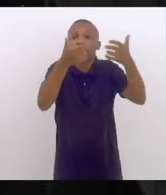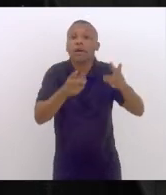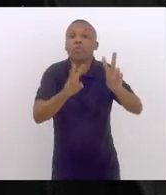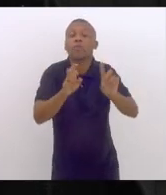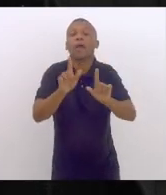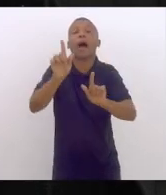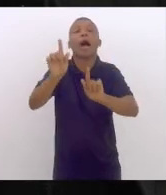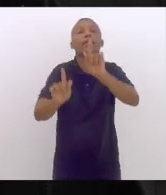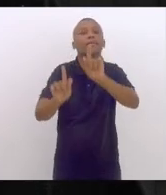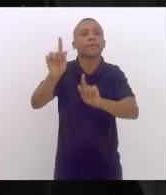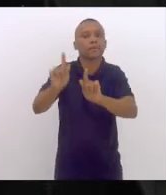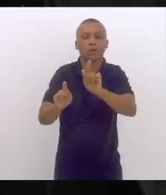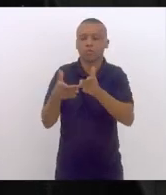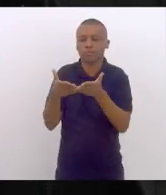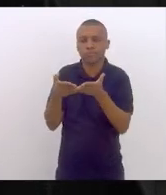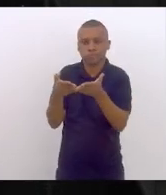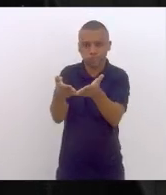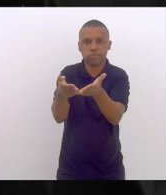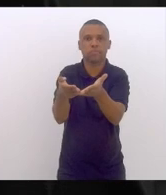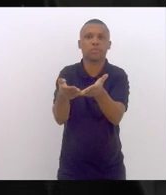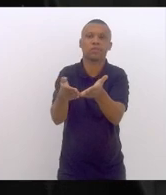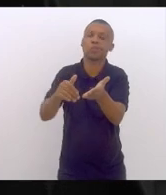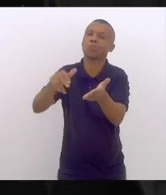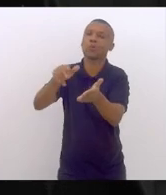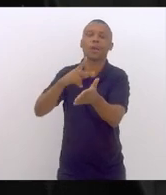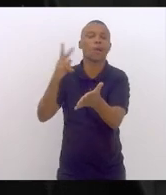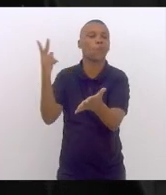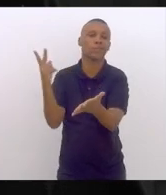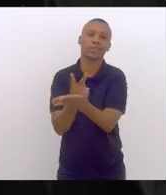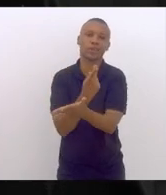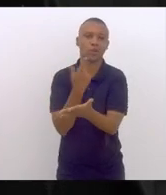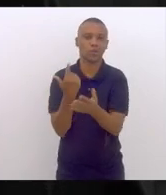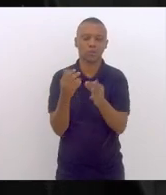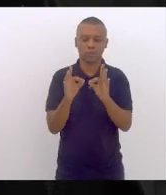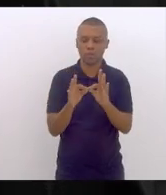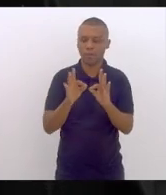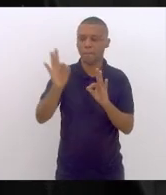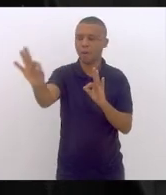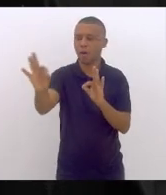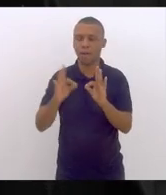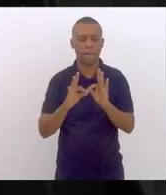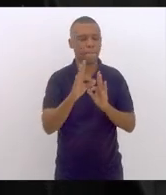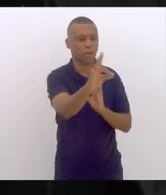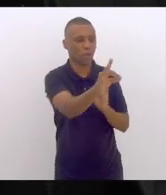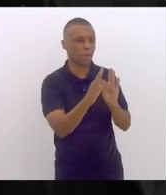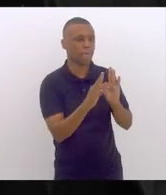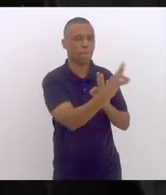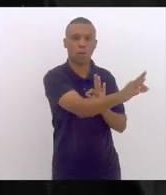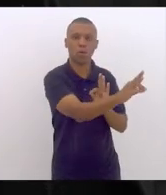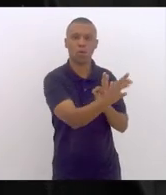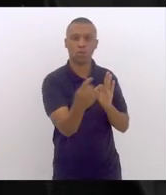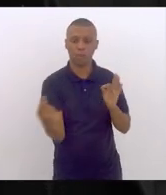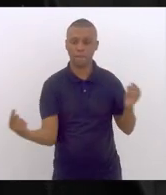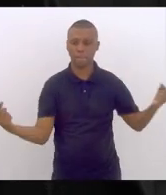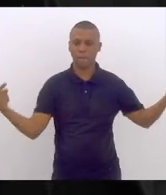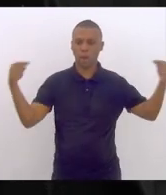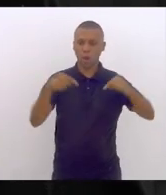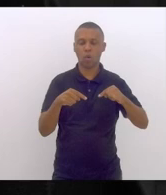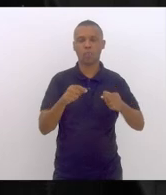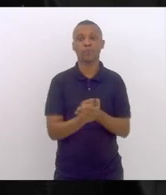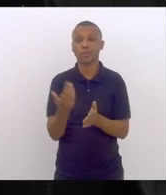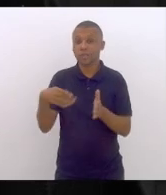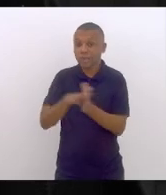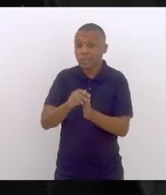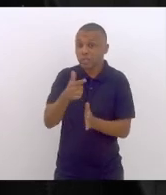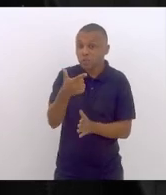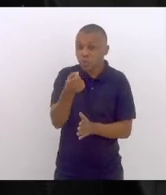é do transporte rodoviário intermunicipal que nunca aconteceu cheguei como Deputado nesta casa em Fevereiro de 2015 já ouvia falar da necessidade